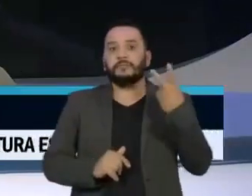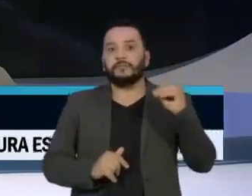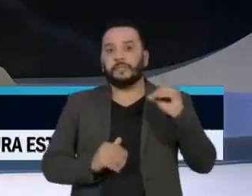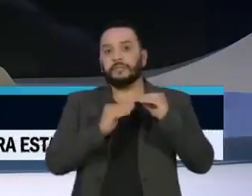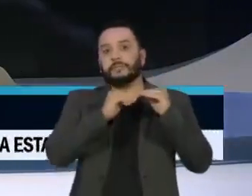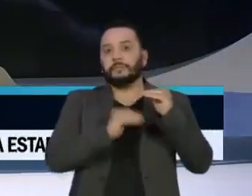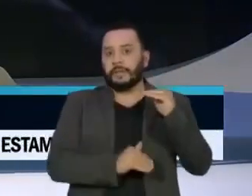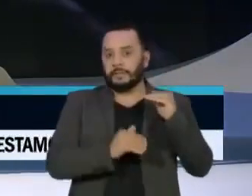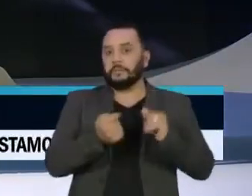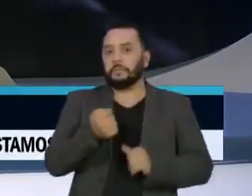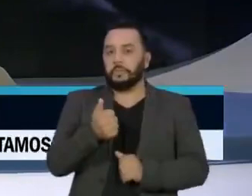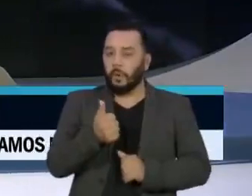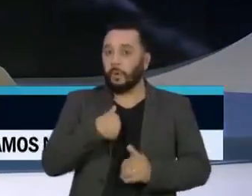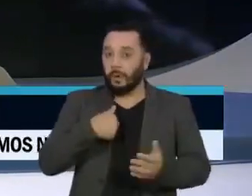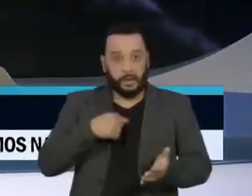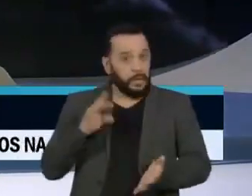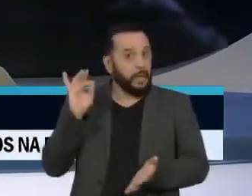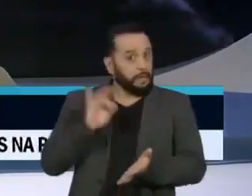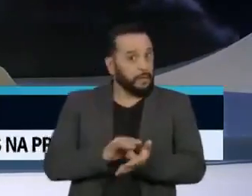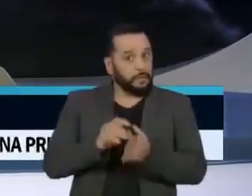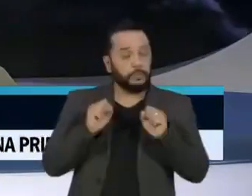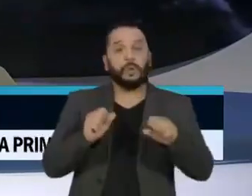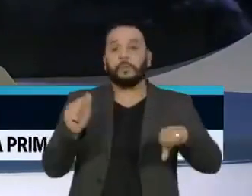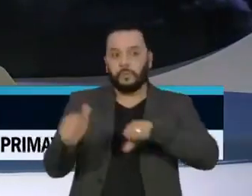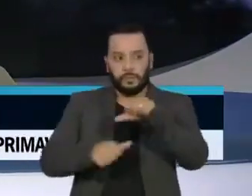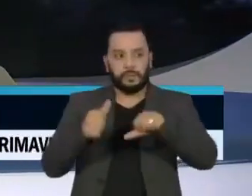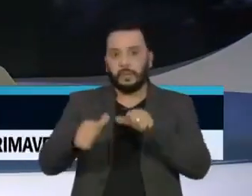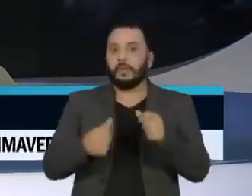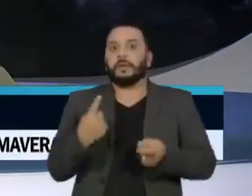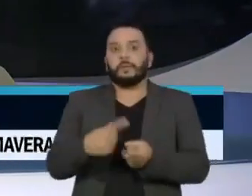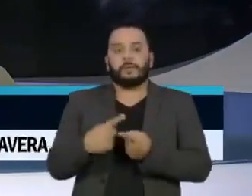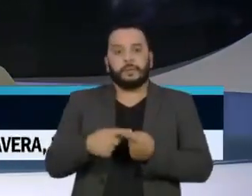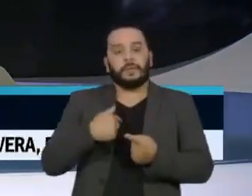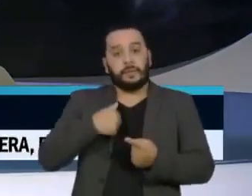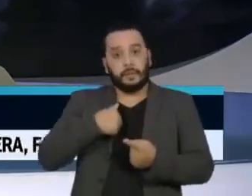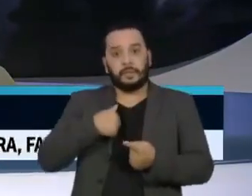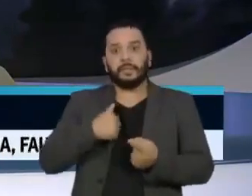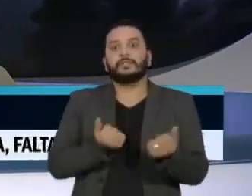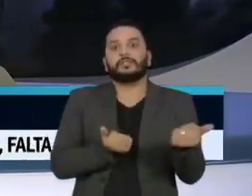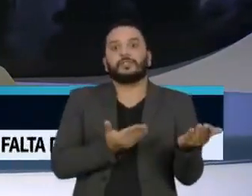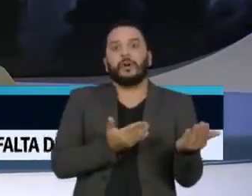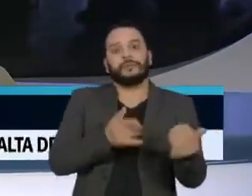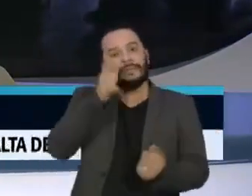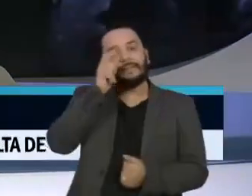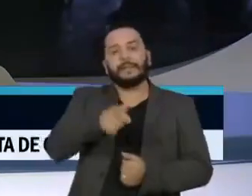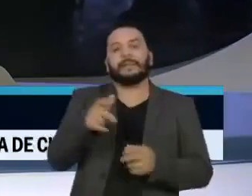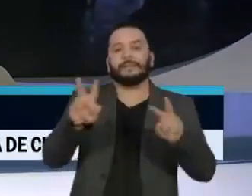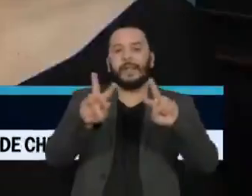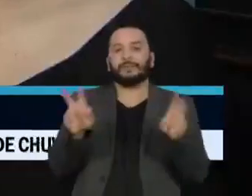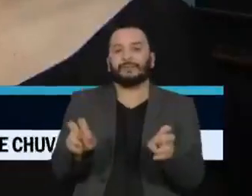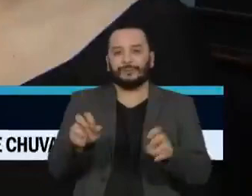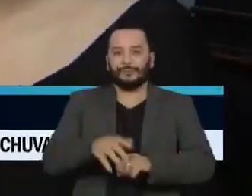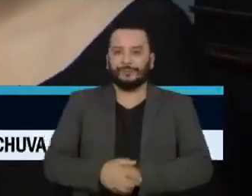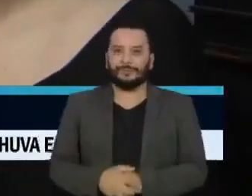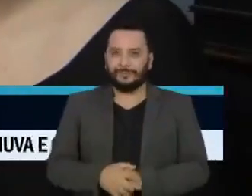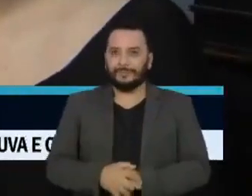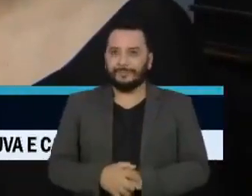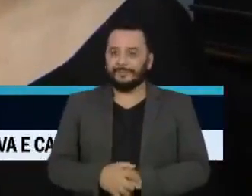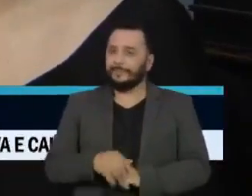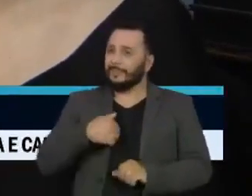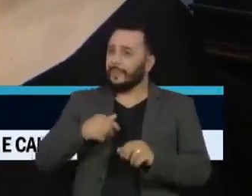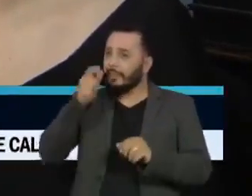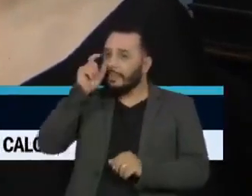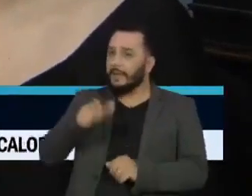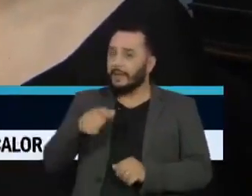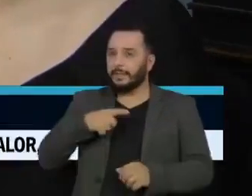baixo. Uma realidade que pode mudar com o aumento do interesse dessa geração pelo assunto. O interesse em